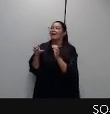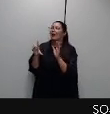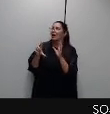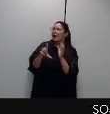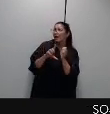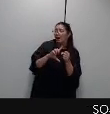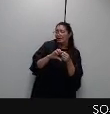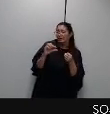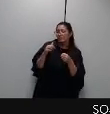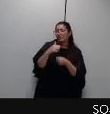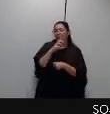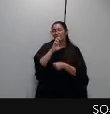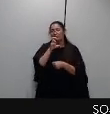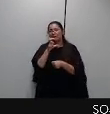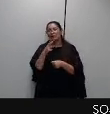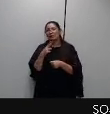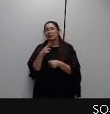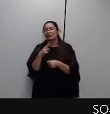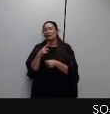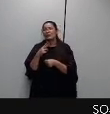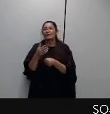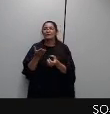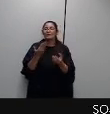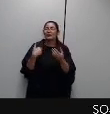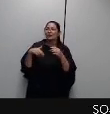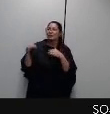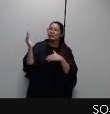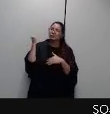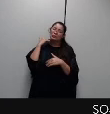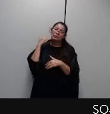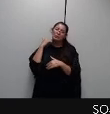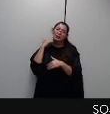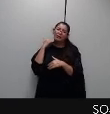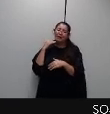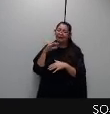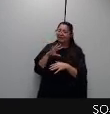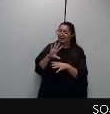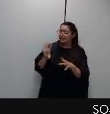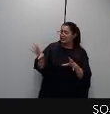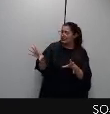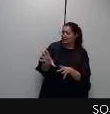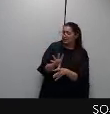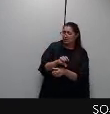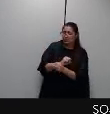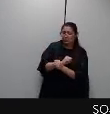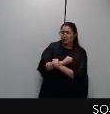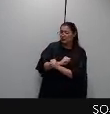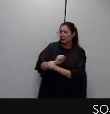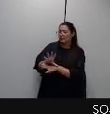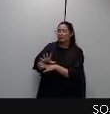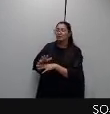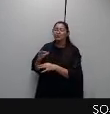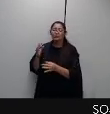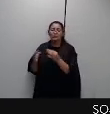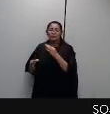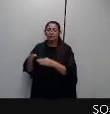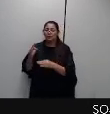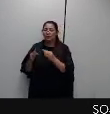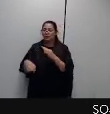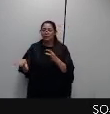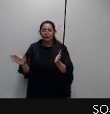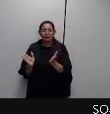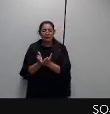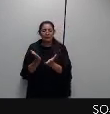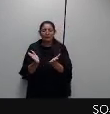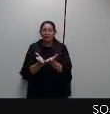processar e julgar a dívida ativa da Fazenda Pública exclui a de qualquer outro juízo inclusive na falência e concordata